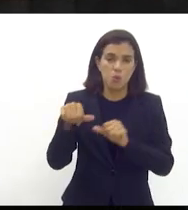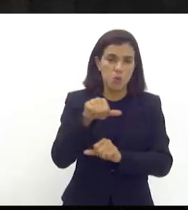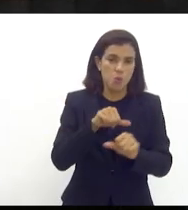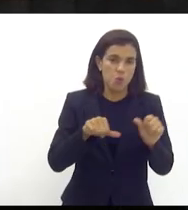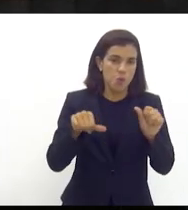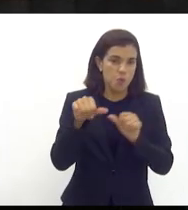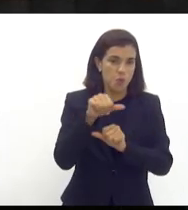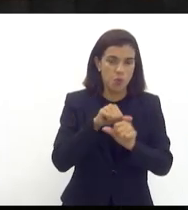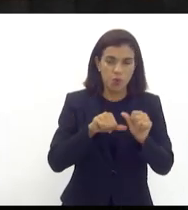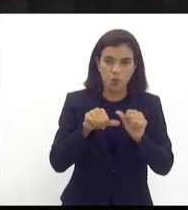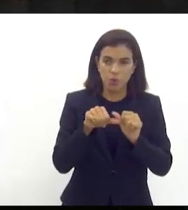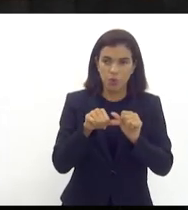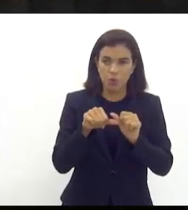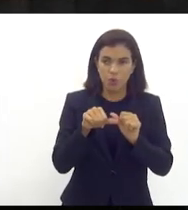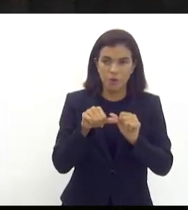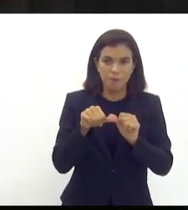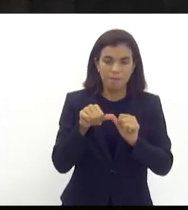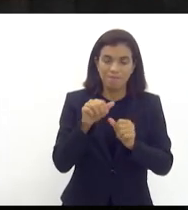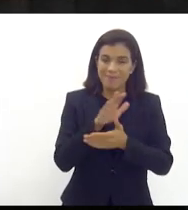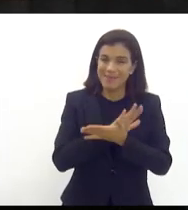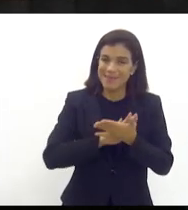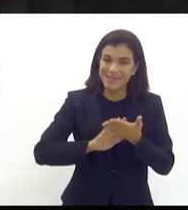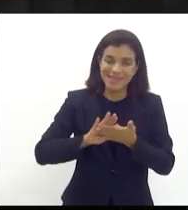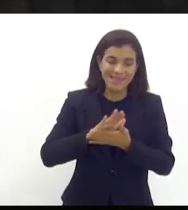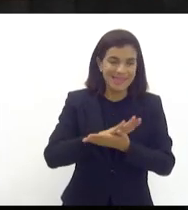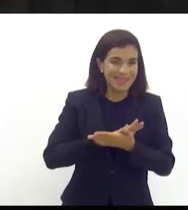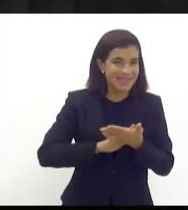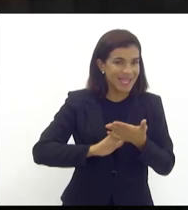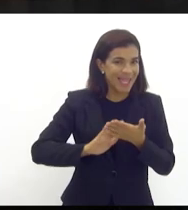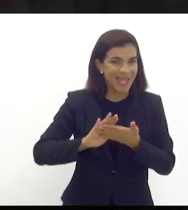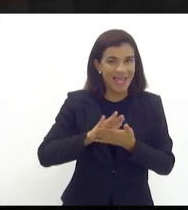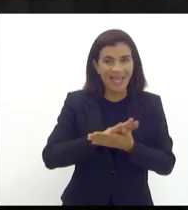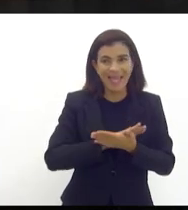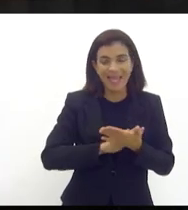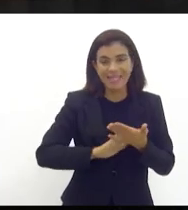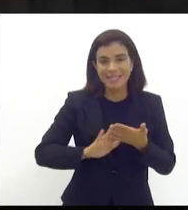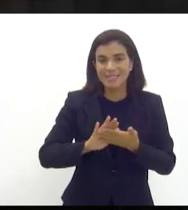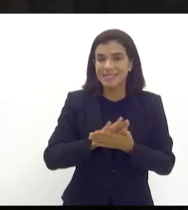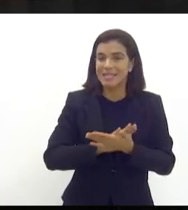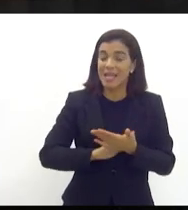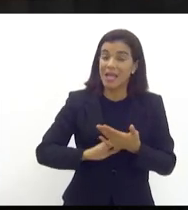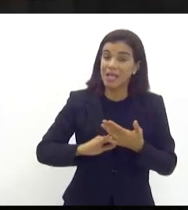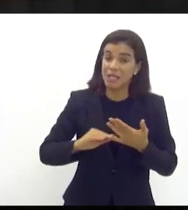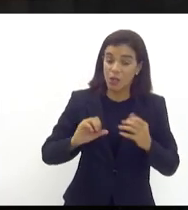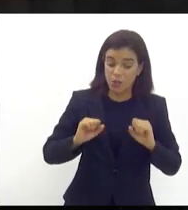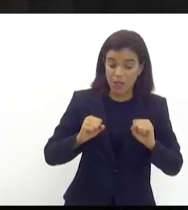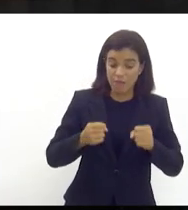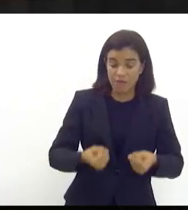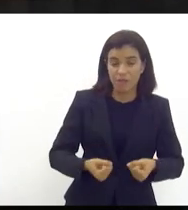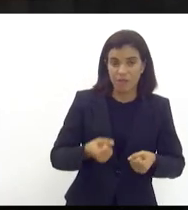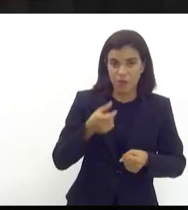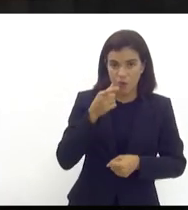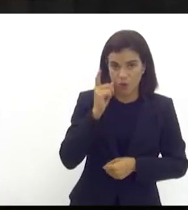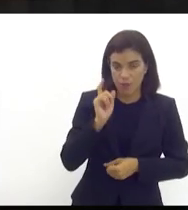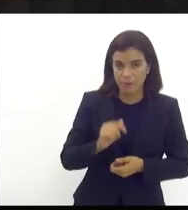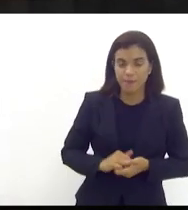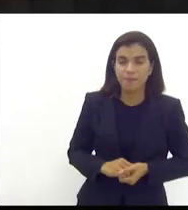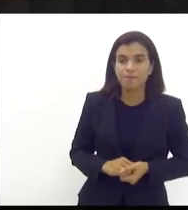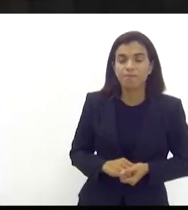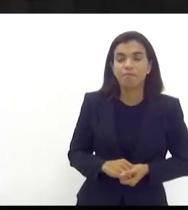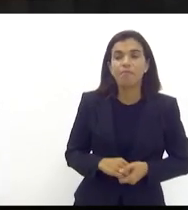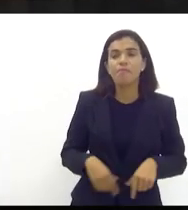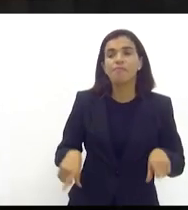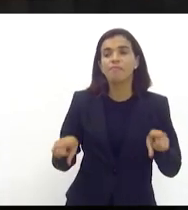um milímetro, né, daquilo que defendi no dia de hoje. Além do mais, senhor